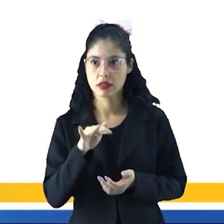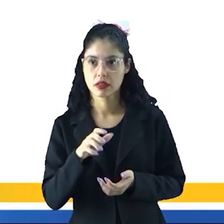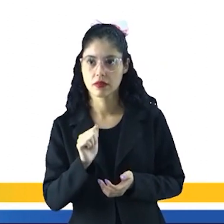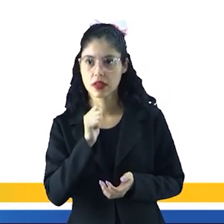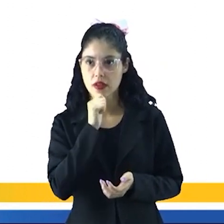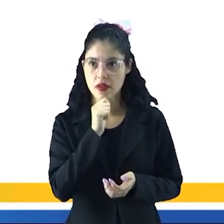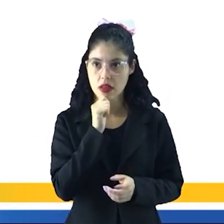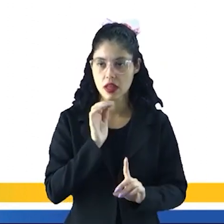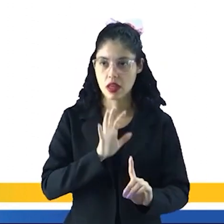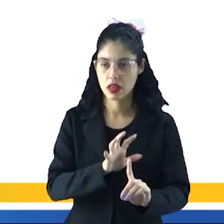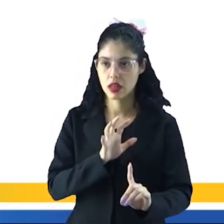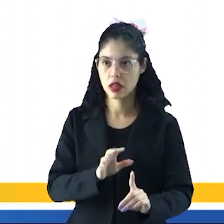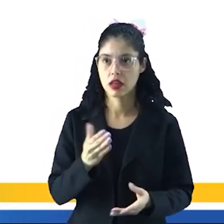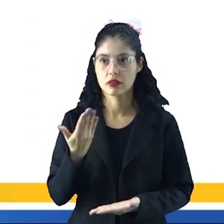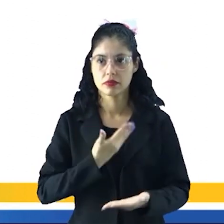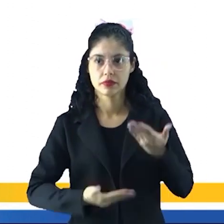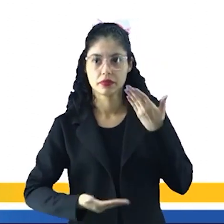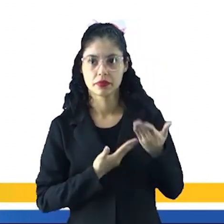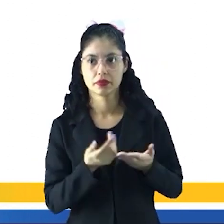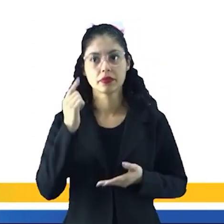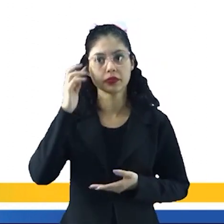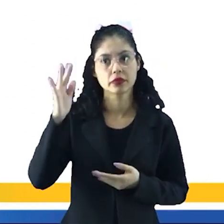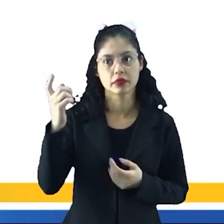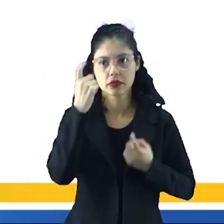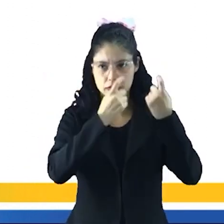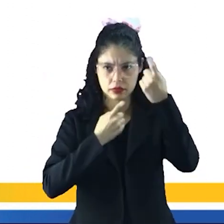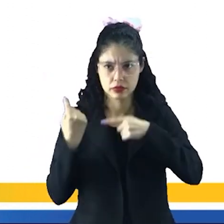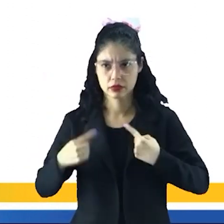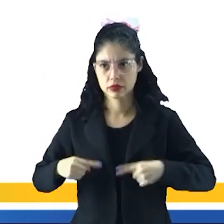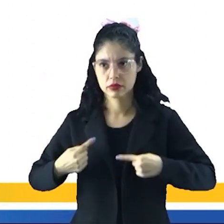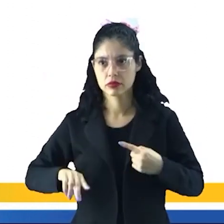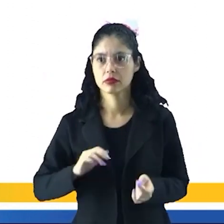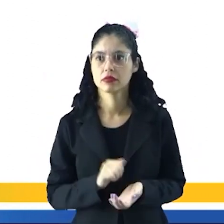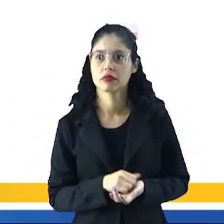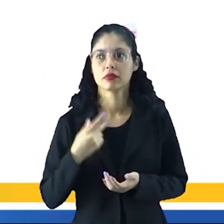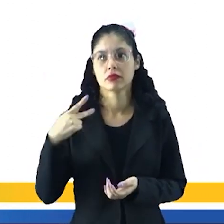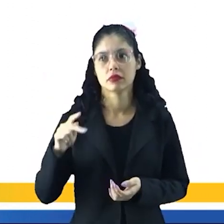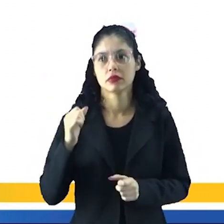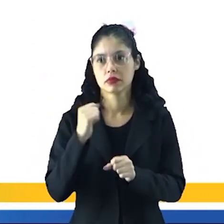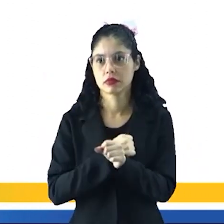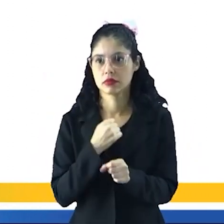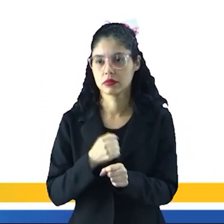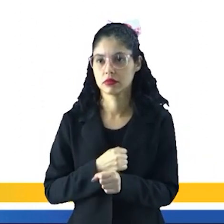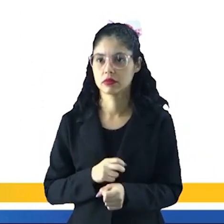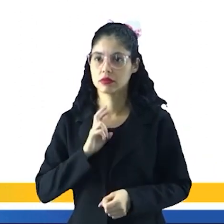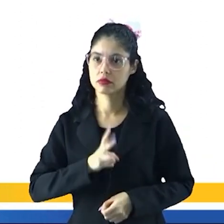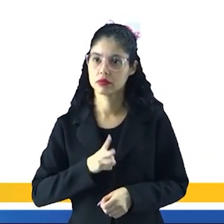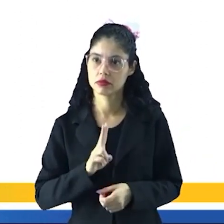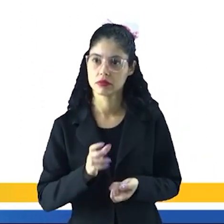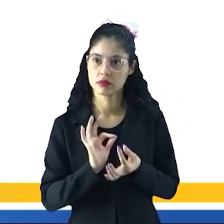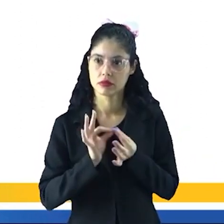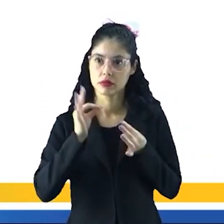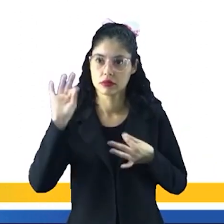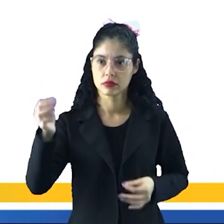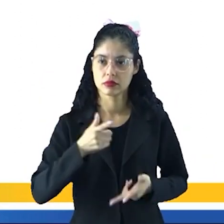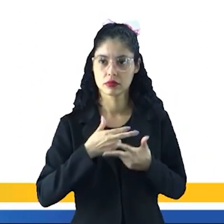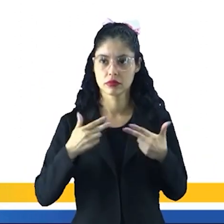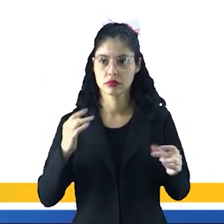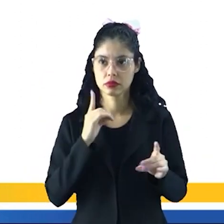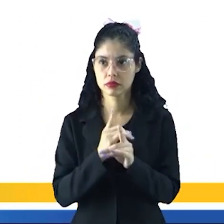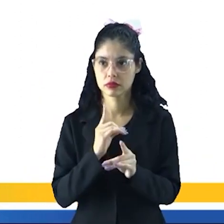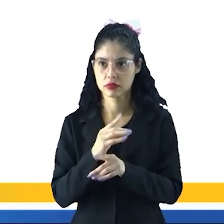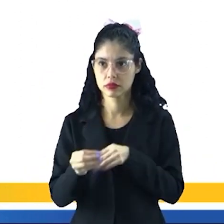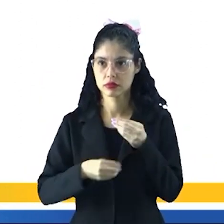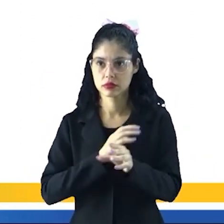que incentivam a interação e refletem preocupações políticas. Suas obras extensas incorporam